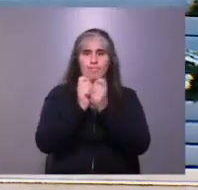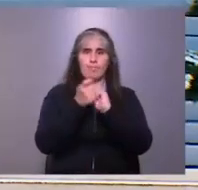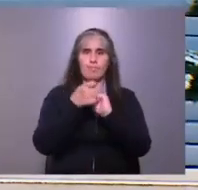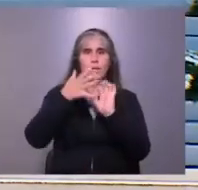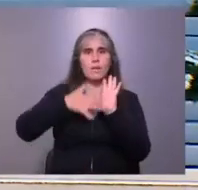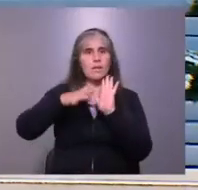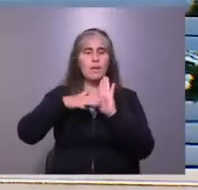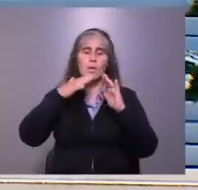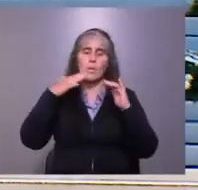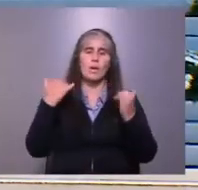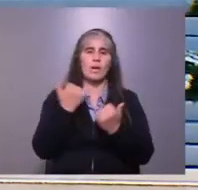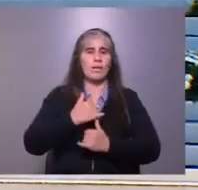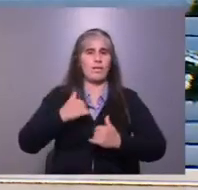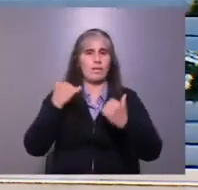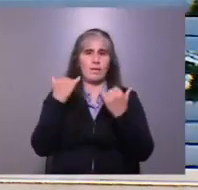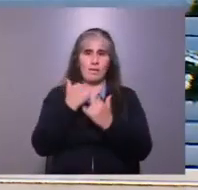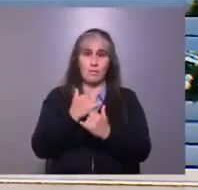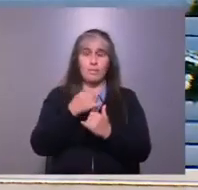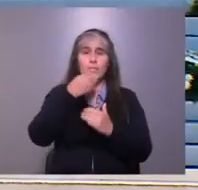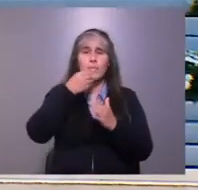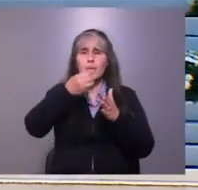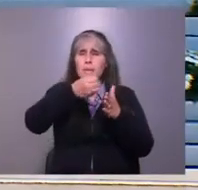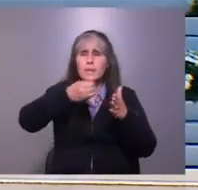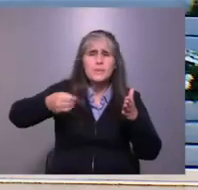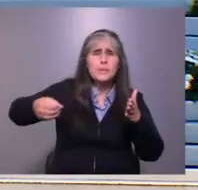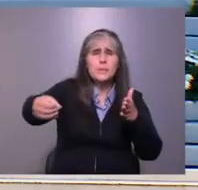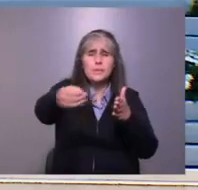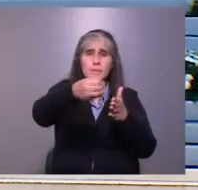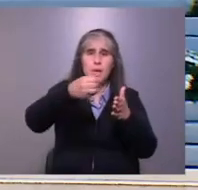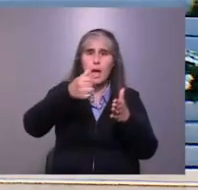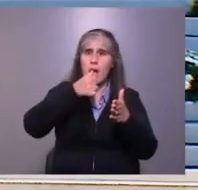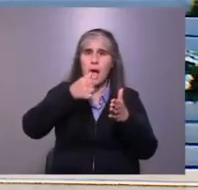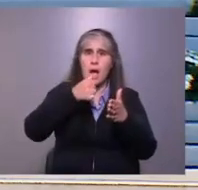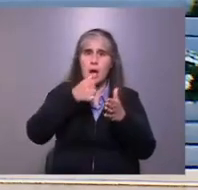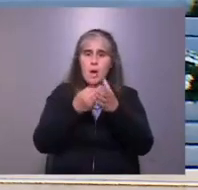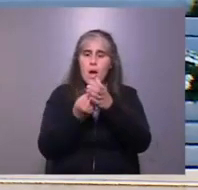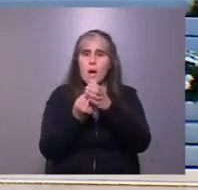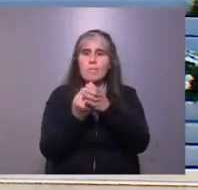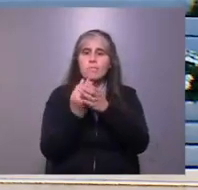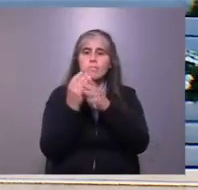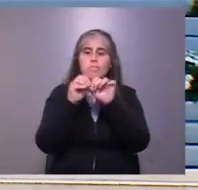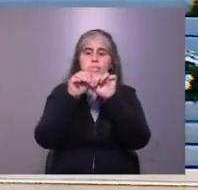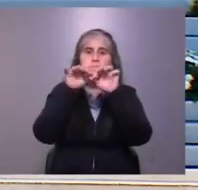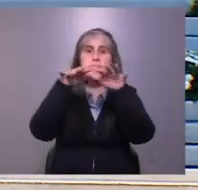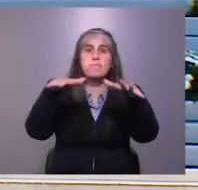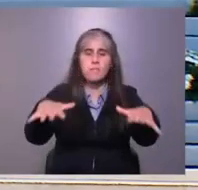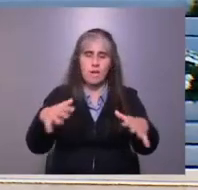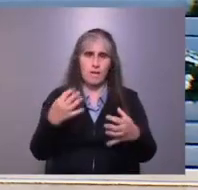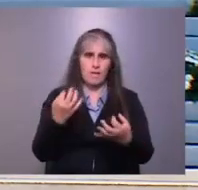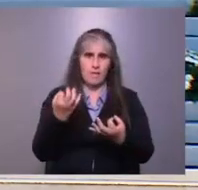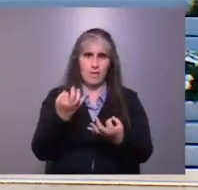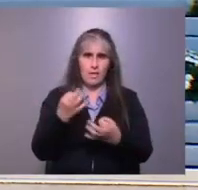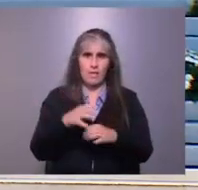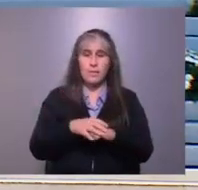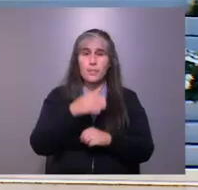As águas brotarão no deserto e as torrentes na aridez da planície. A